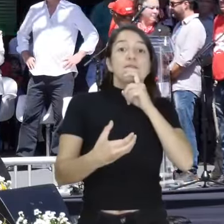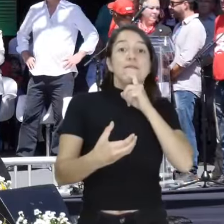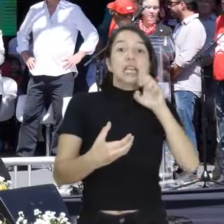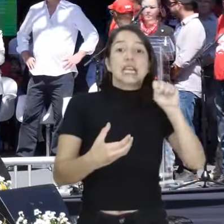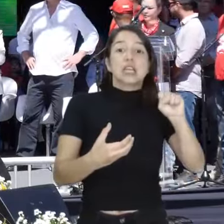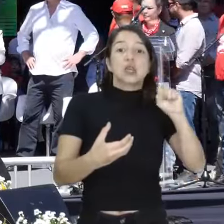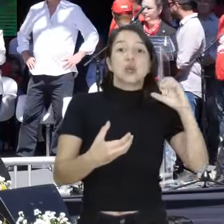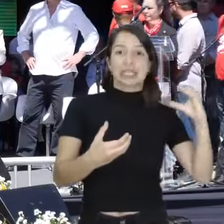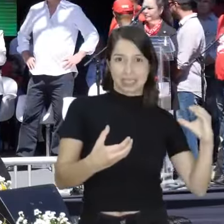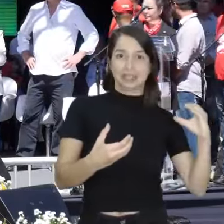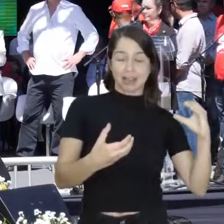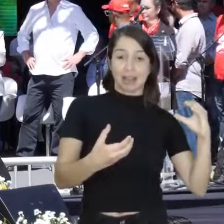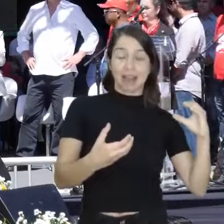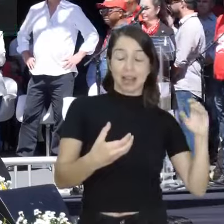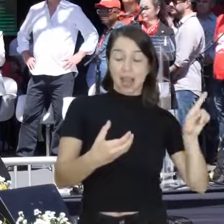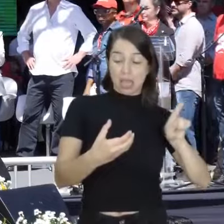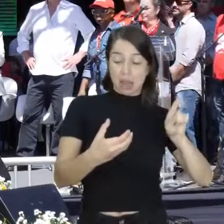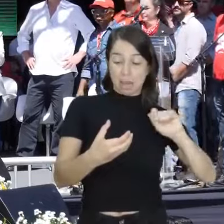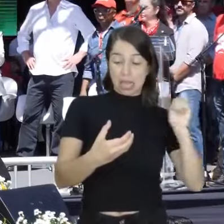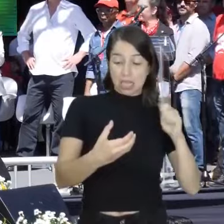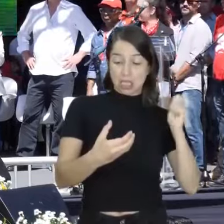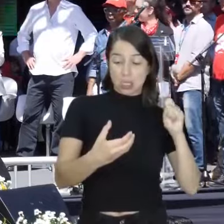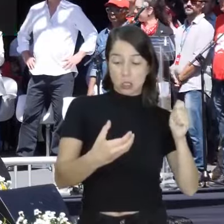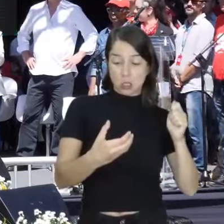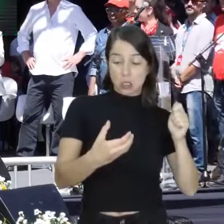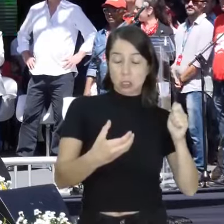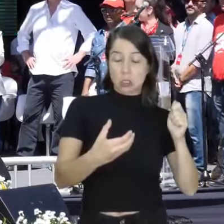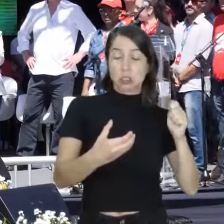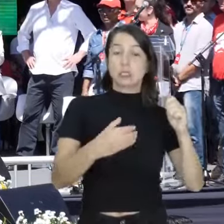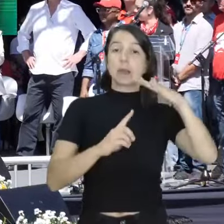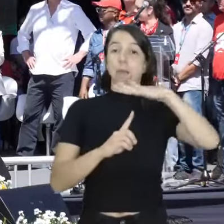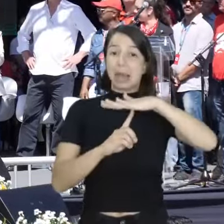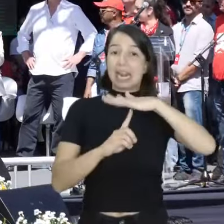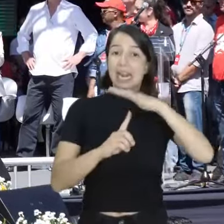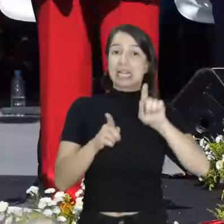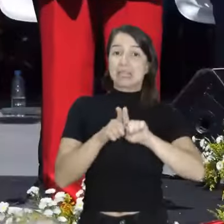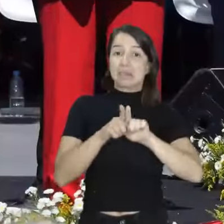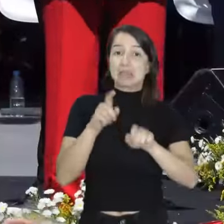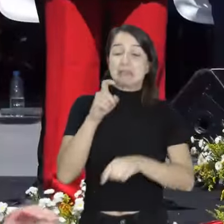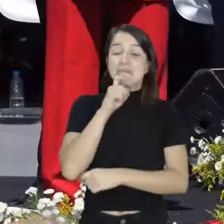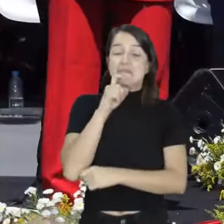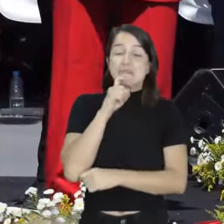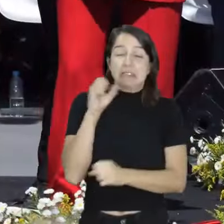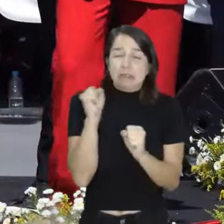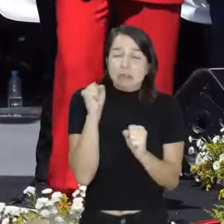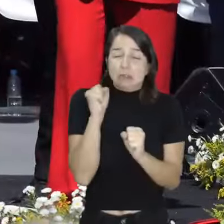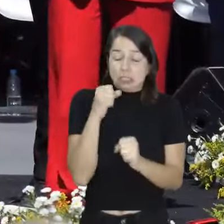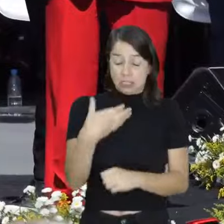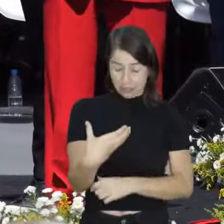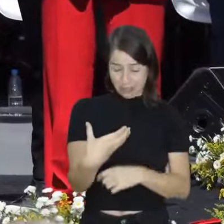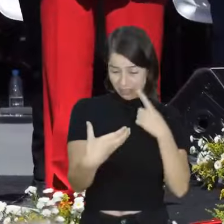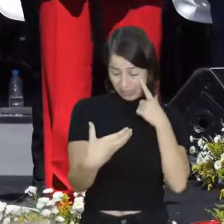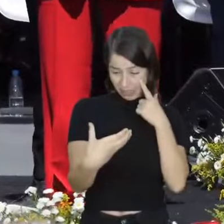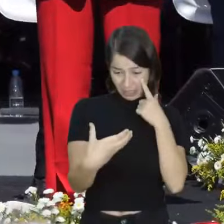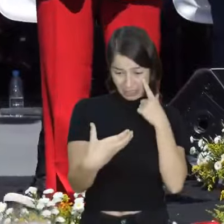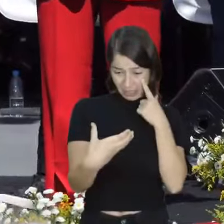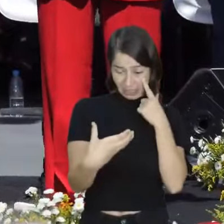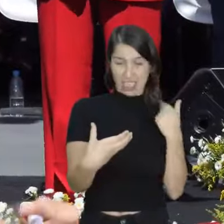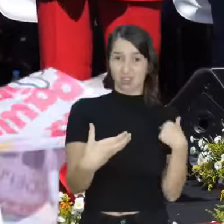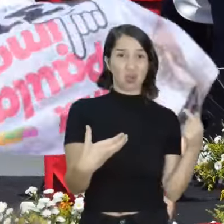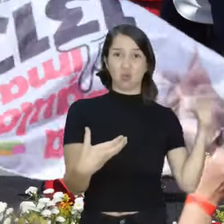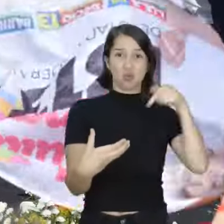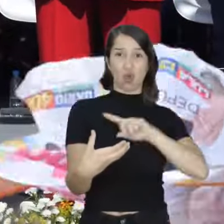Paraná. Eu acho que a gente não vai poder ir. Fica aquele negócio. Mas eu precisava vir para poder desmentir o